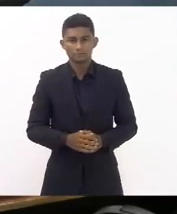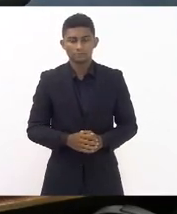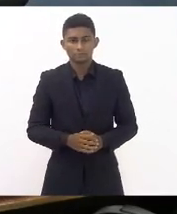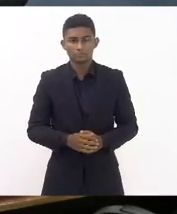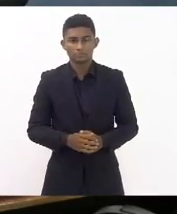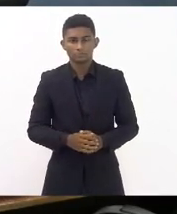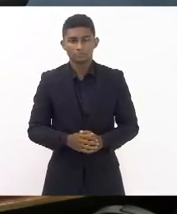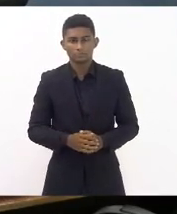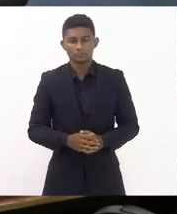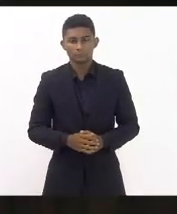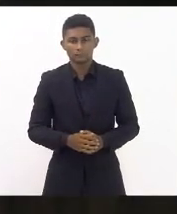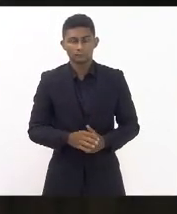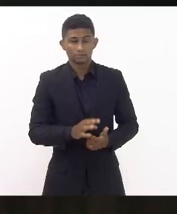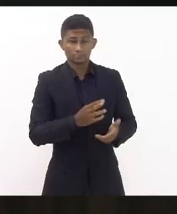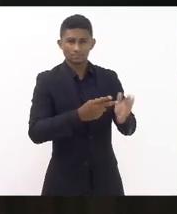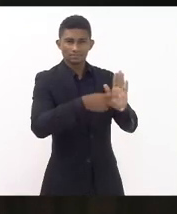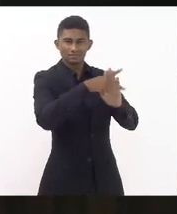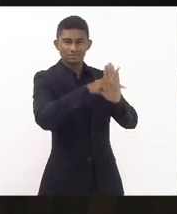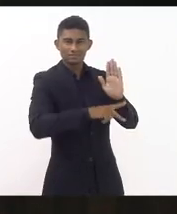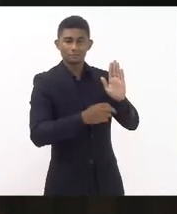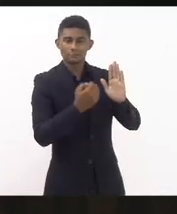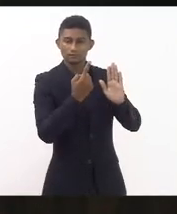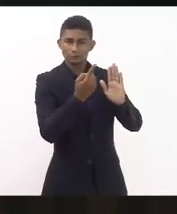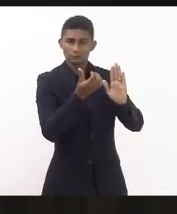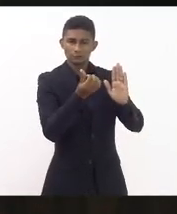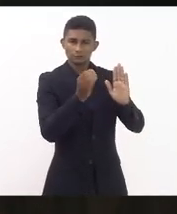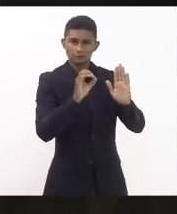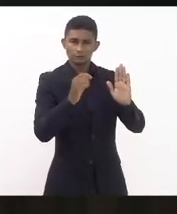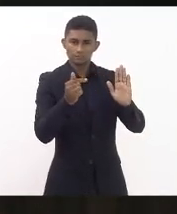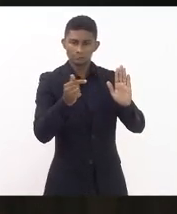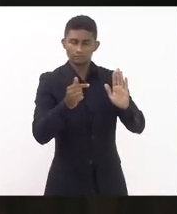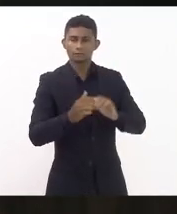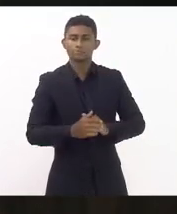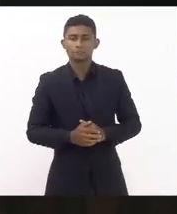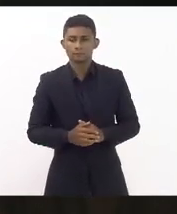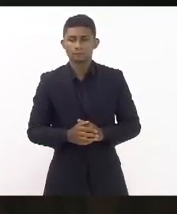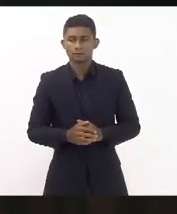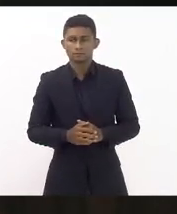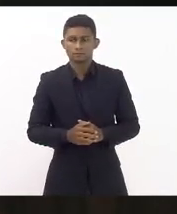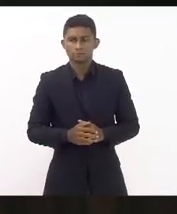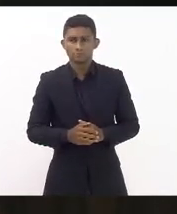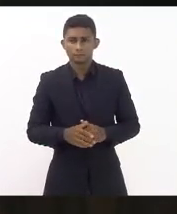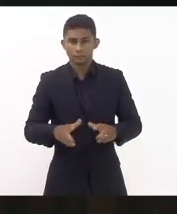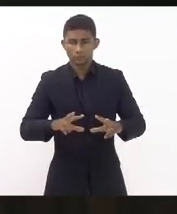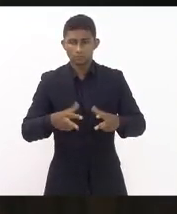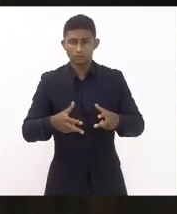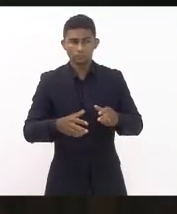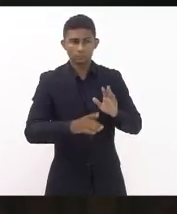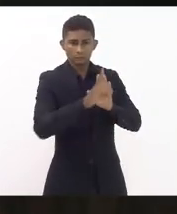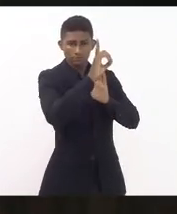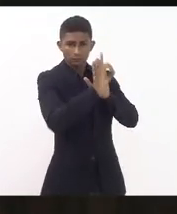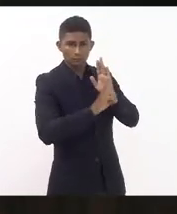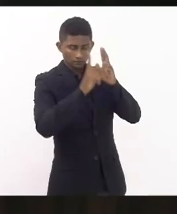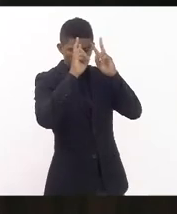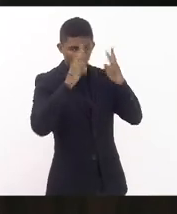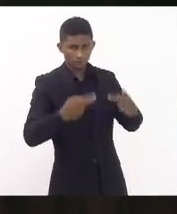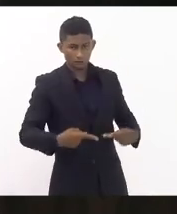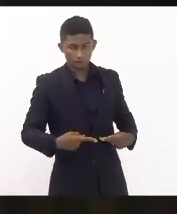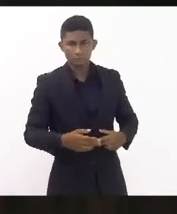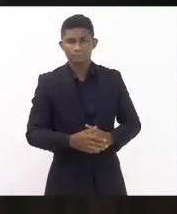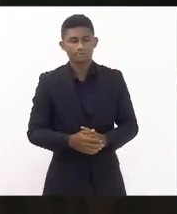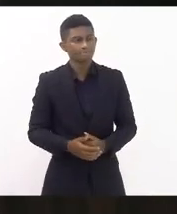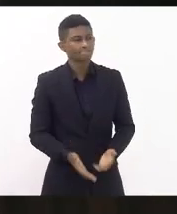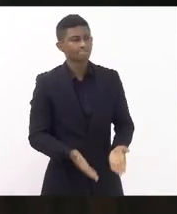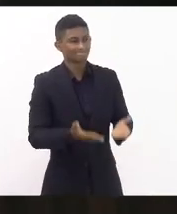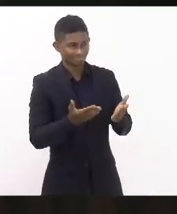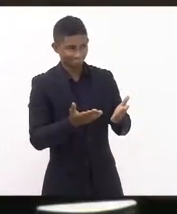O projeto 1607. Pela Comissão de Defesa dos Direitos Humanos e Cidadania. Deputada Tia